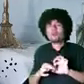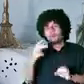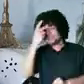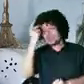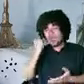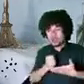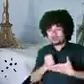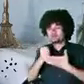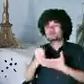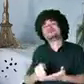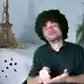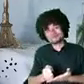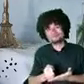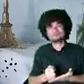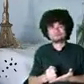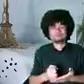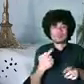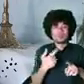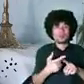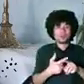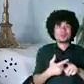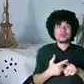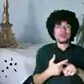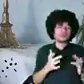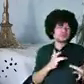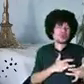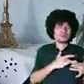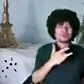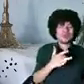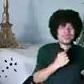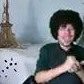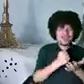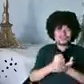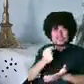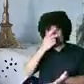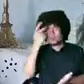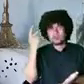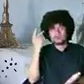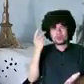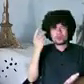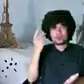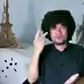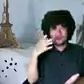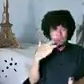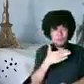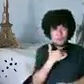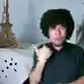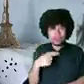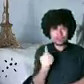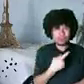A solidariedade, que é o resultado da fraternidade, não mata,